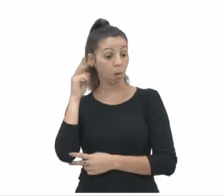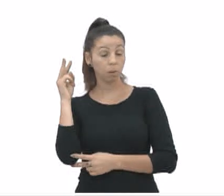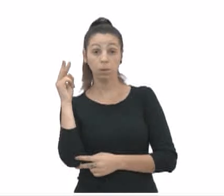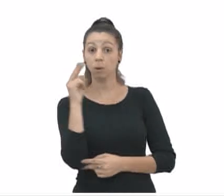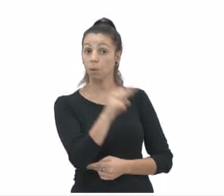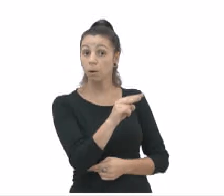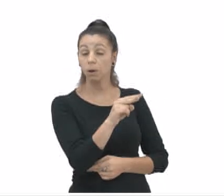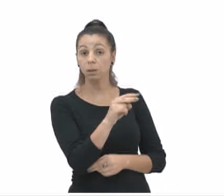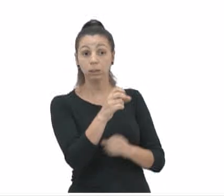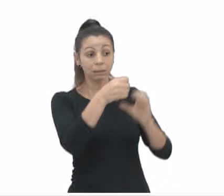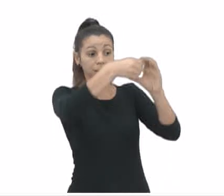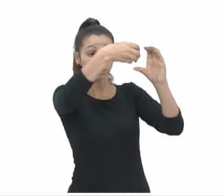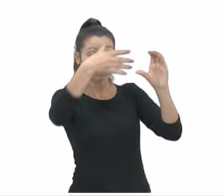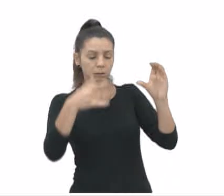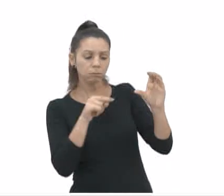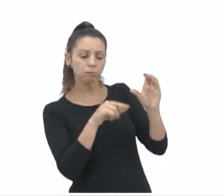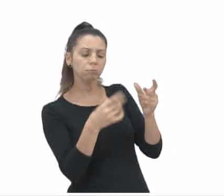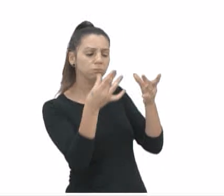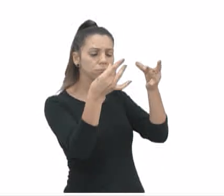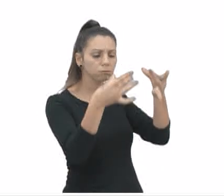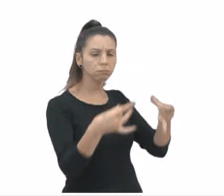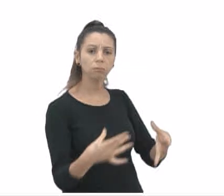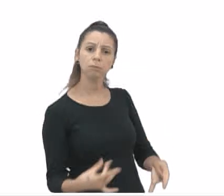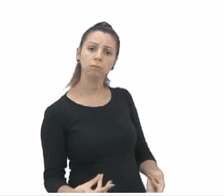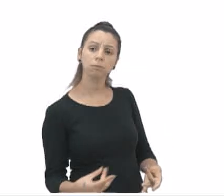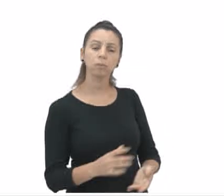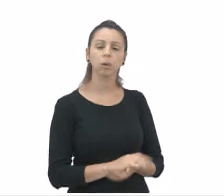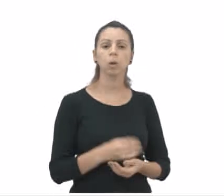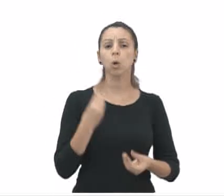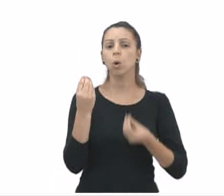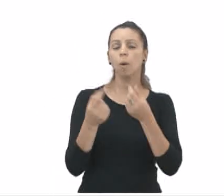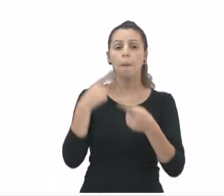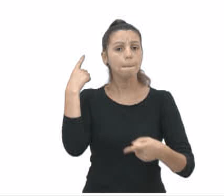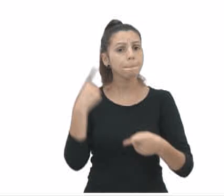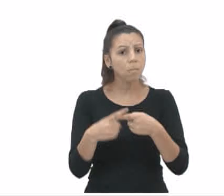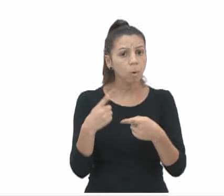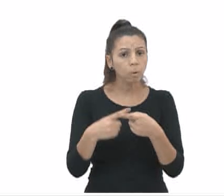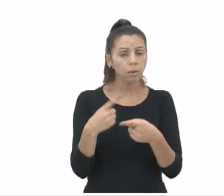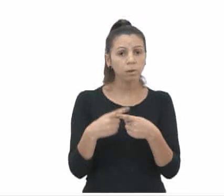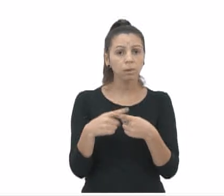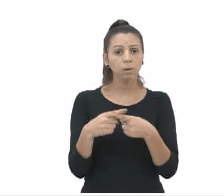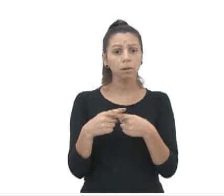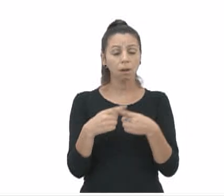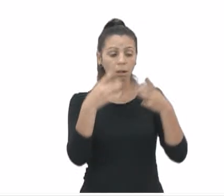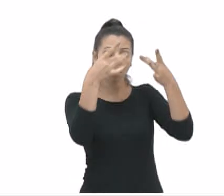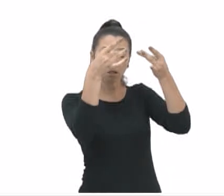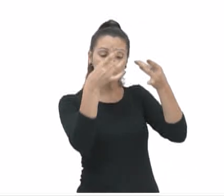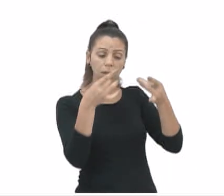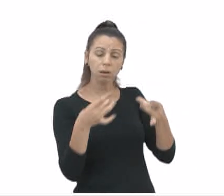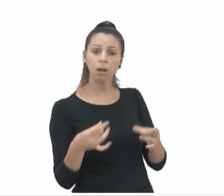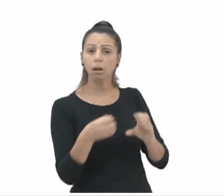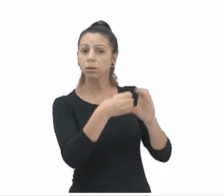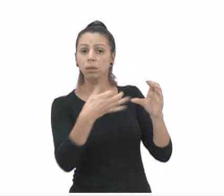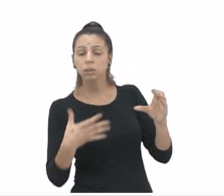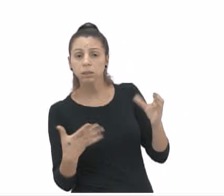personagens, caracterizando essas personagens como? E por que você acha que ela caracteriza dessa forma?